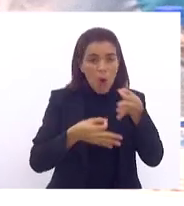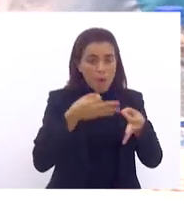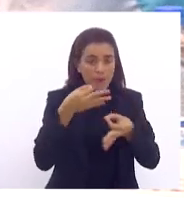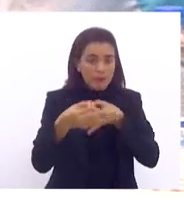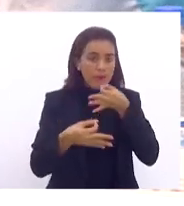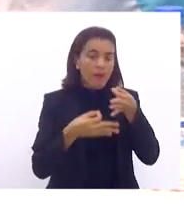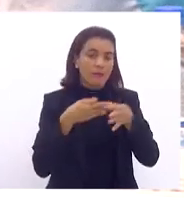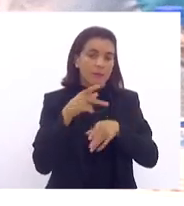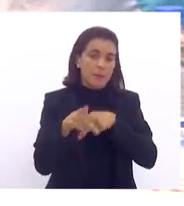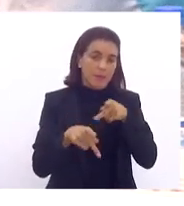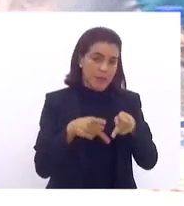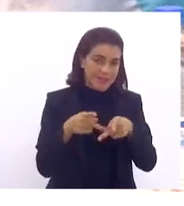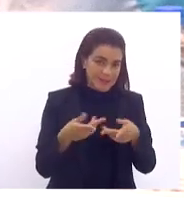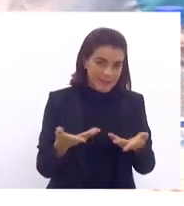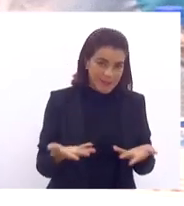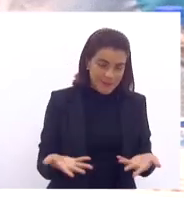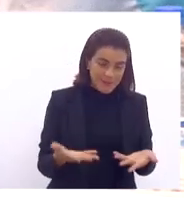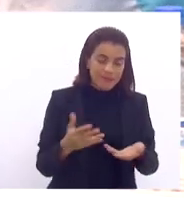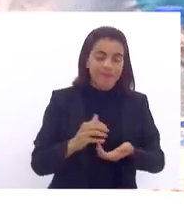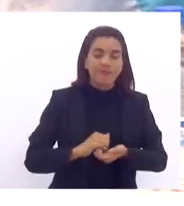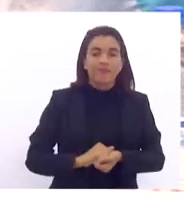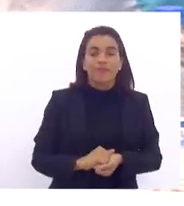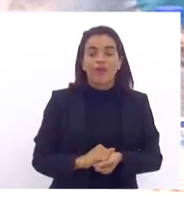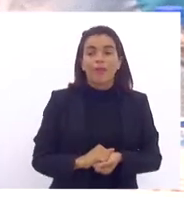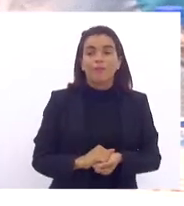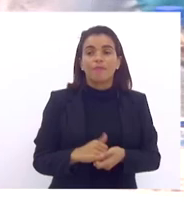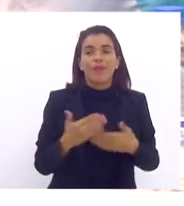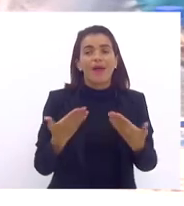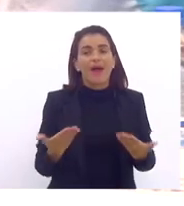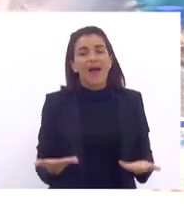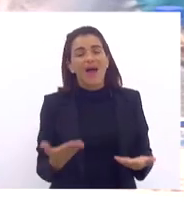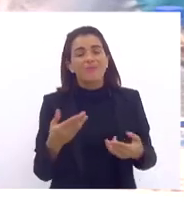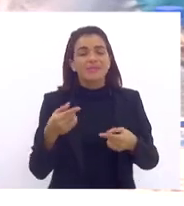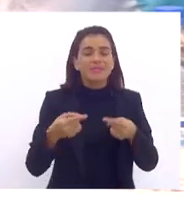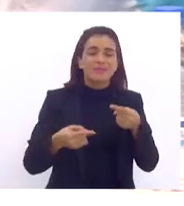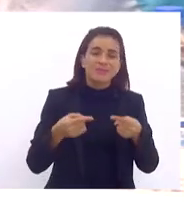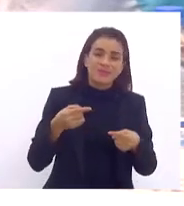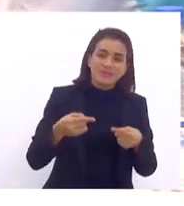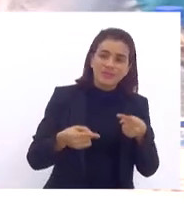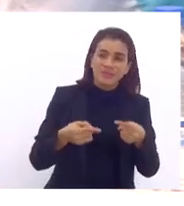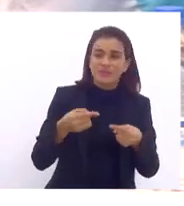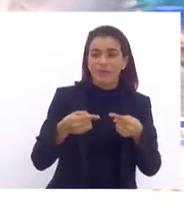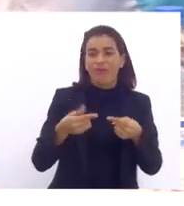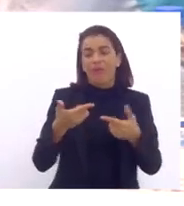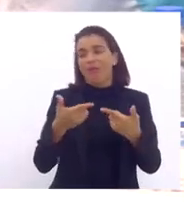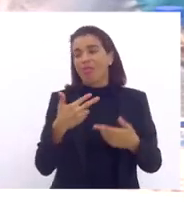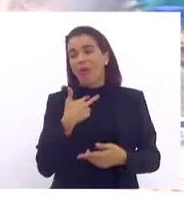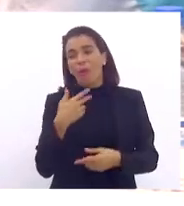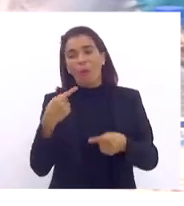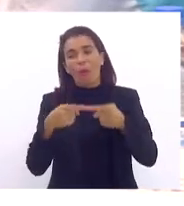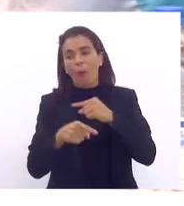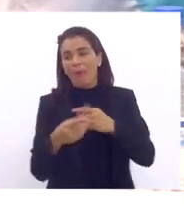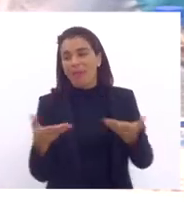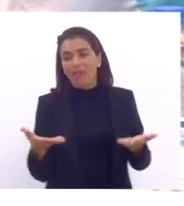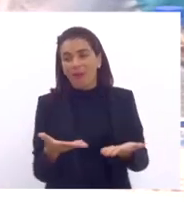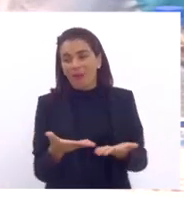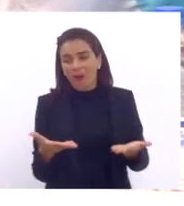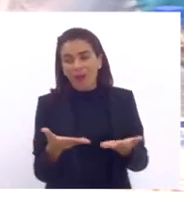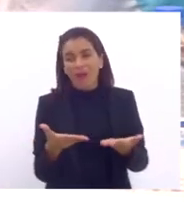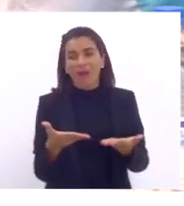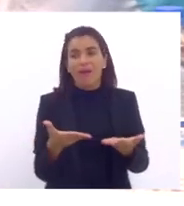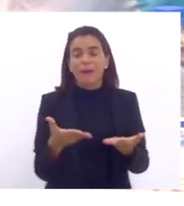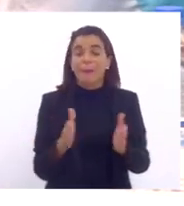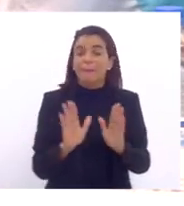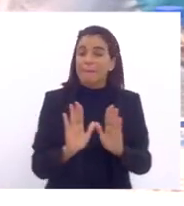população de uma de uma maneira geral Ah mas essa é uma discussão que não se coloca aqui aqui a gente discutindo outras